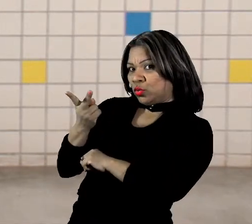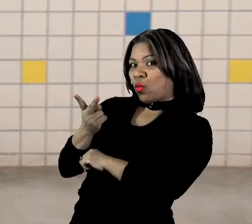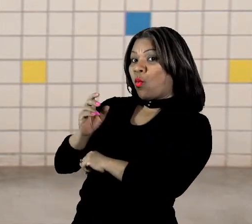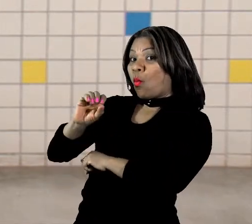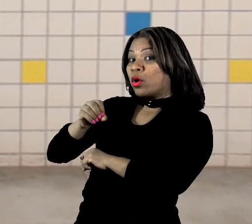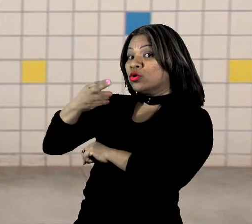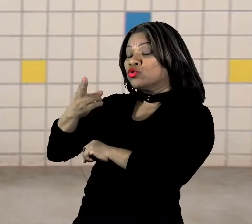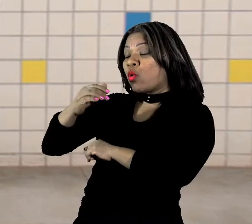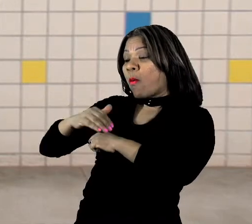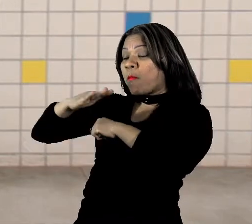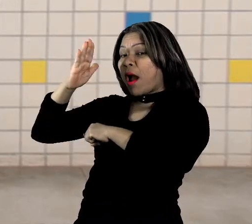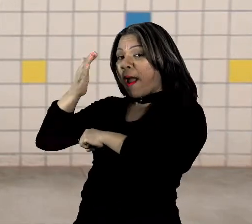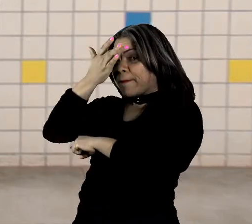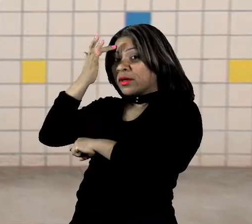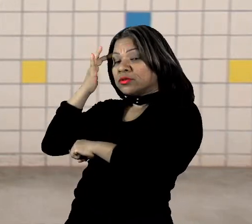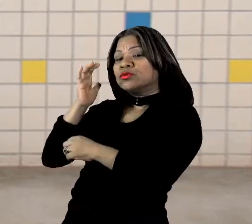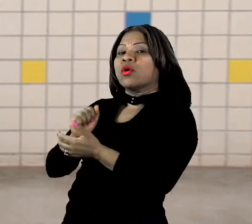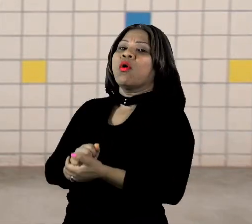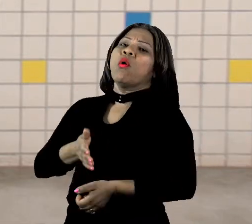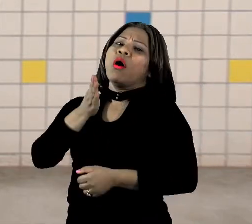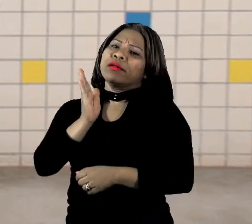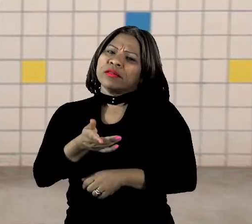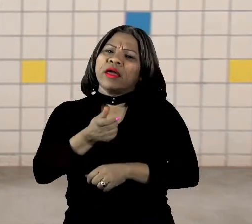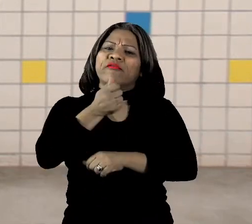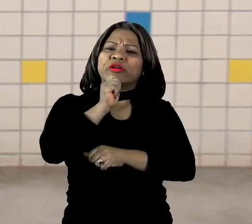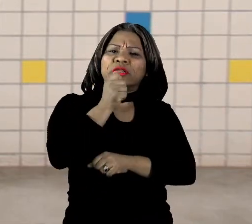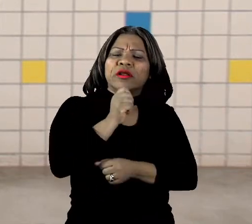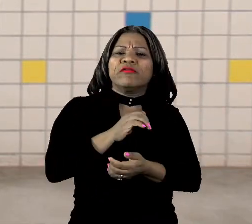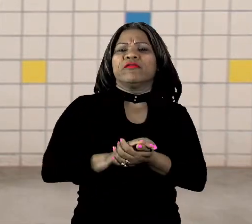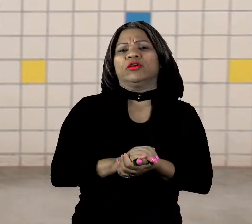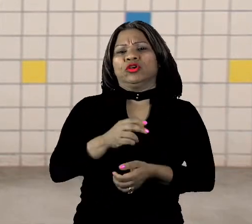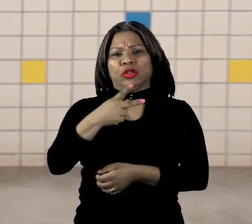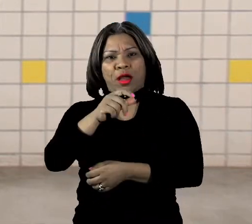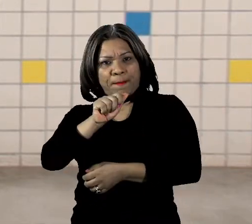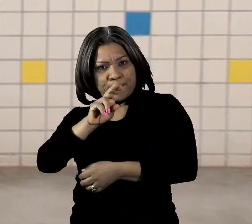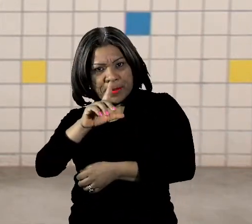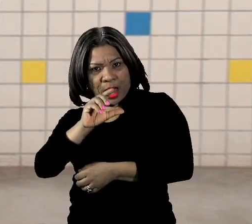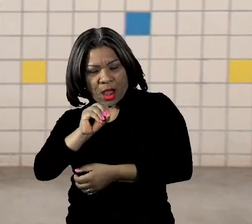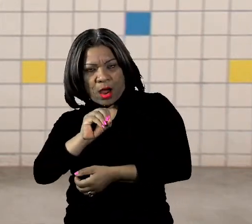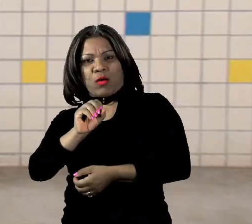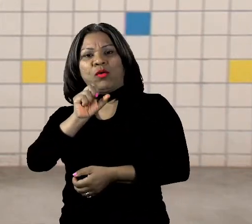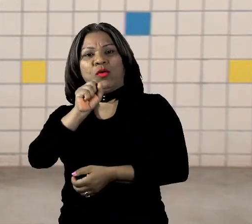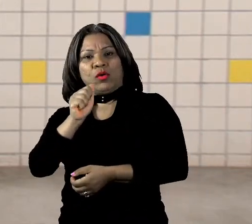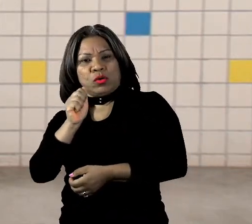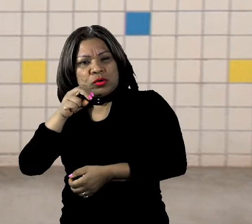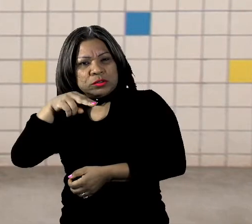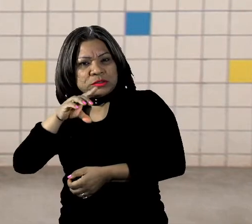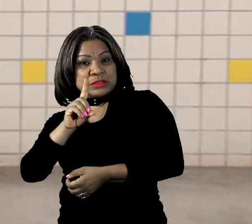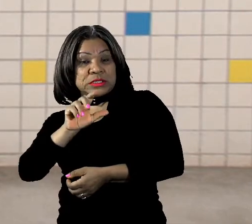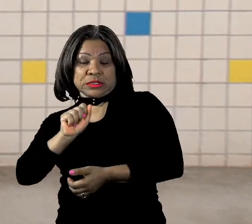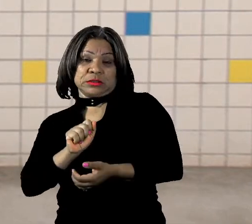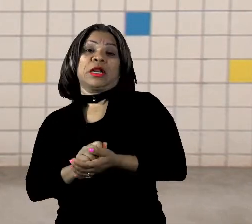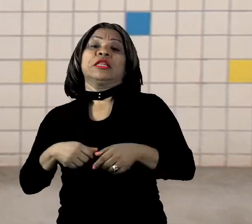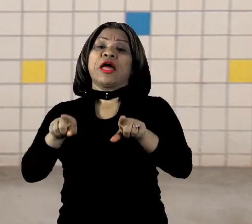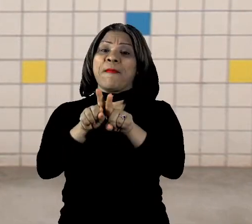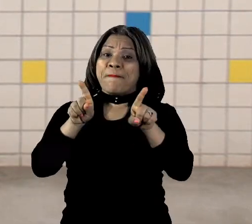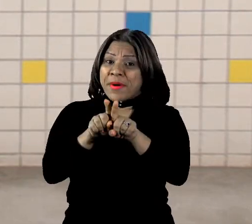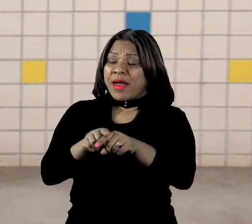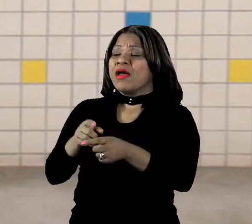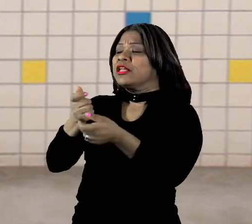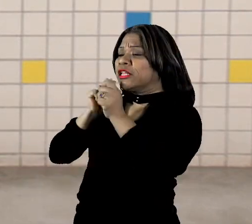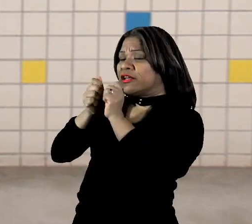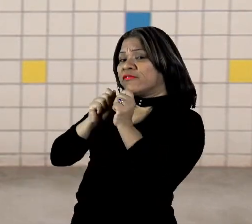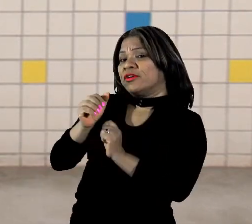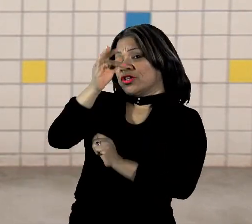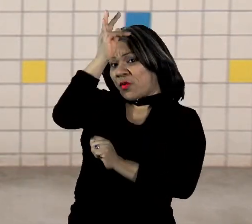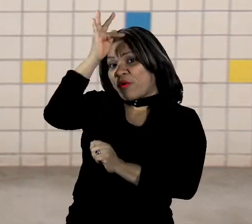aula, teve a entrevista com o Paulo e com a Sandra, 2 pessoas, e a última entrevista com a Francisquinha, só uma pessoa. E qual foi a informação